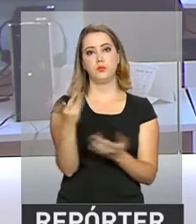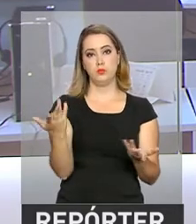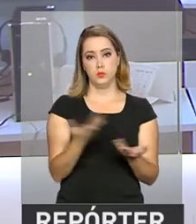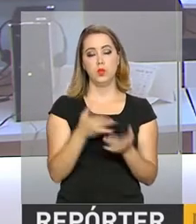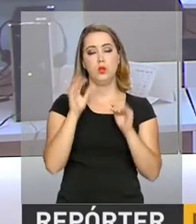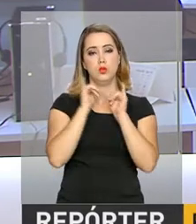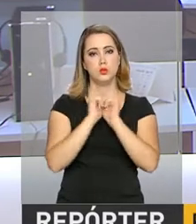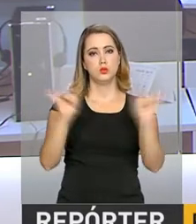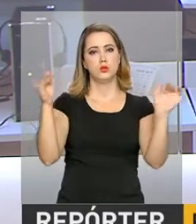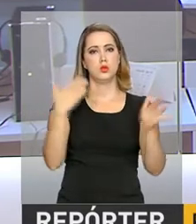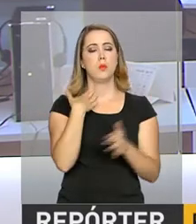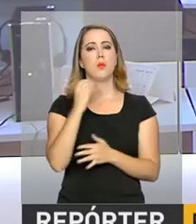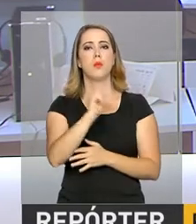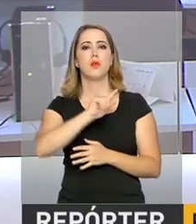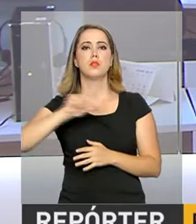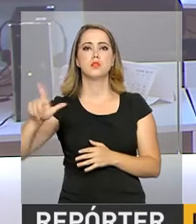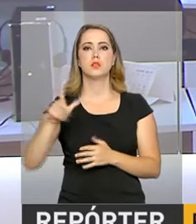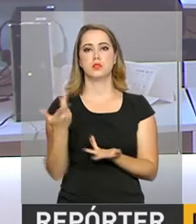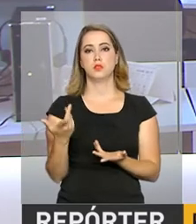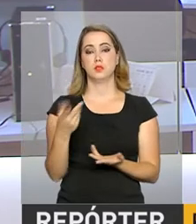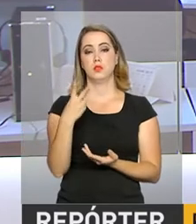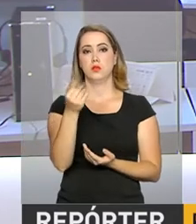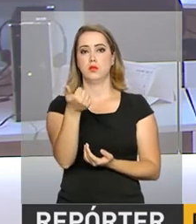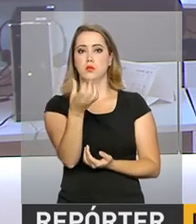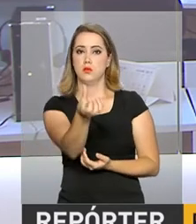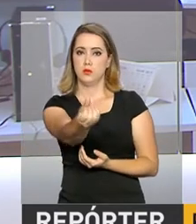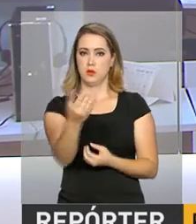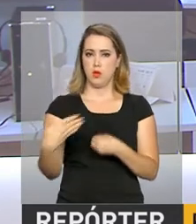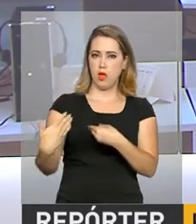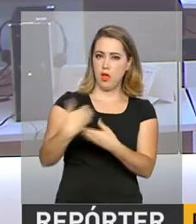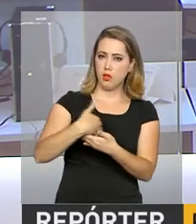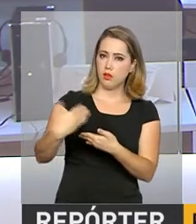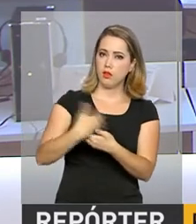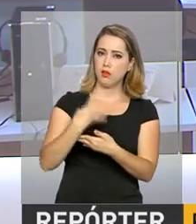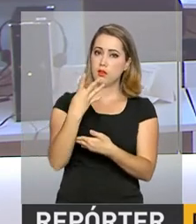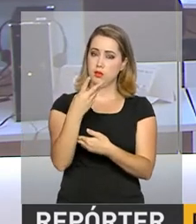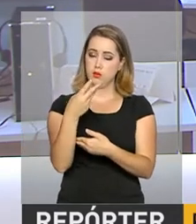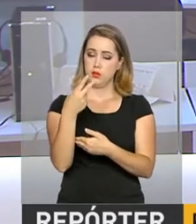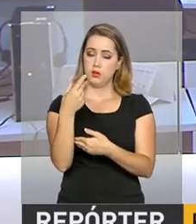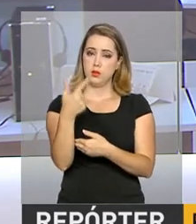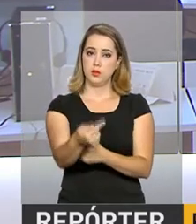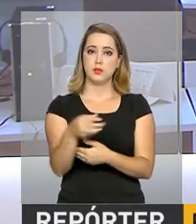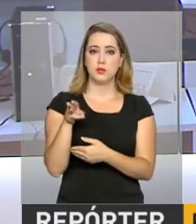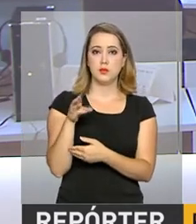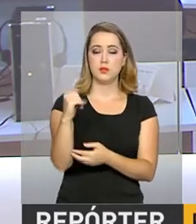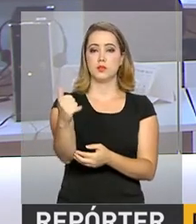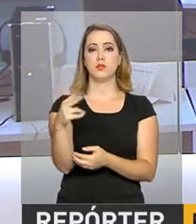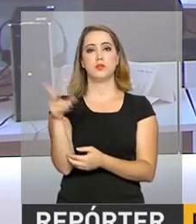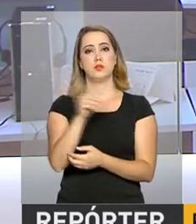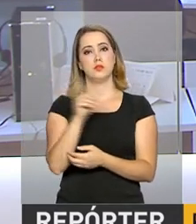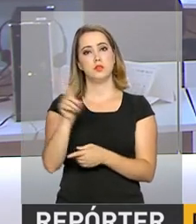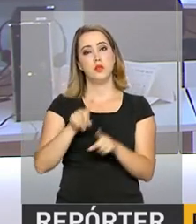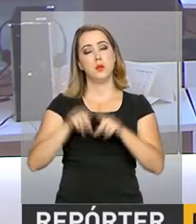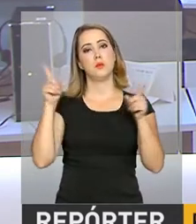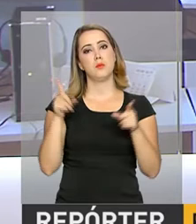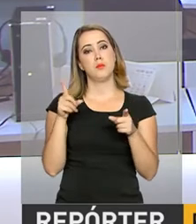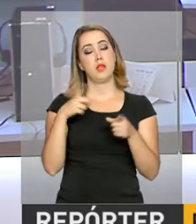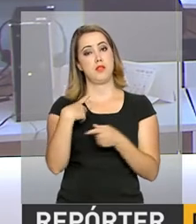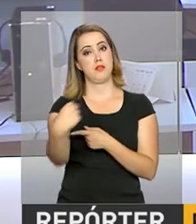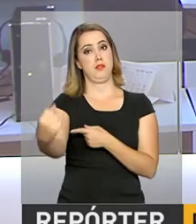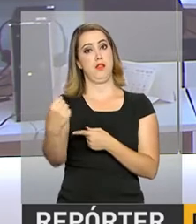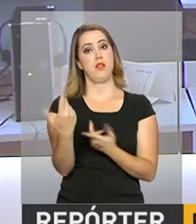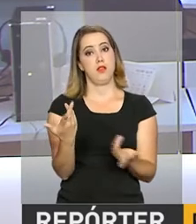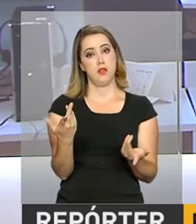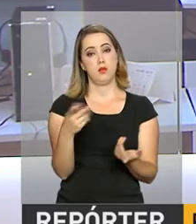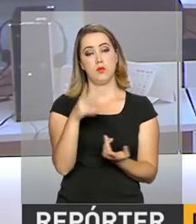em 2016 entraram 47 bilhões e 300 milhões de dólares mas saíram mais de 51